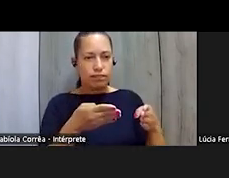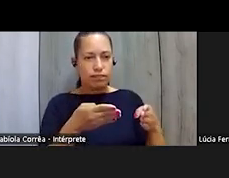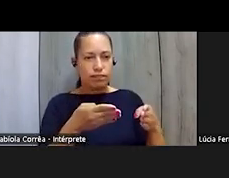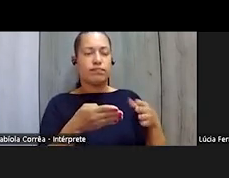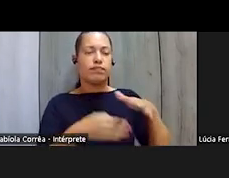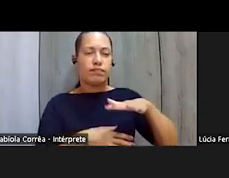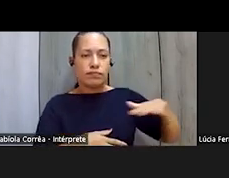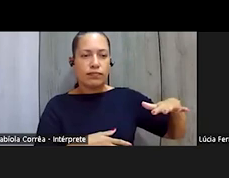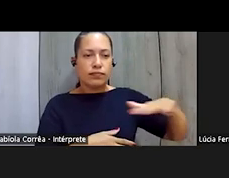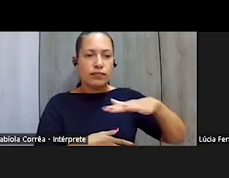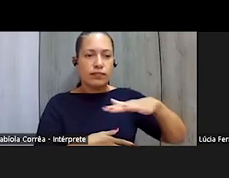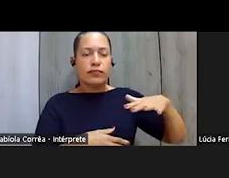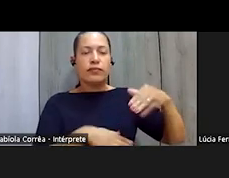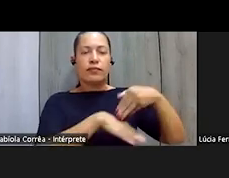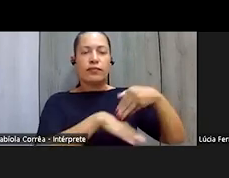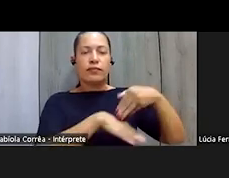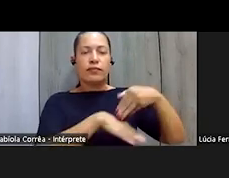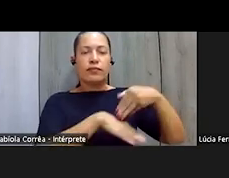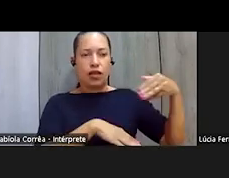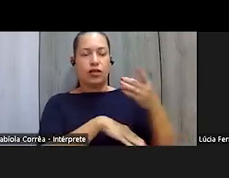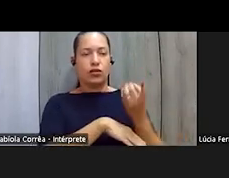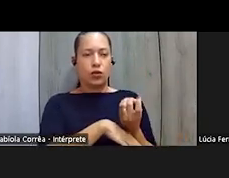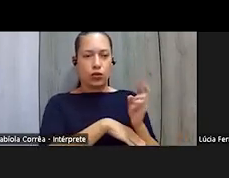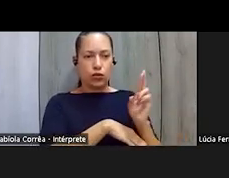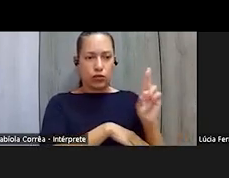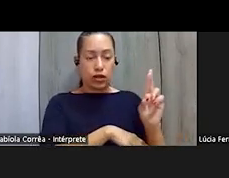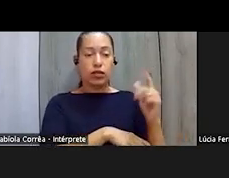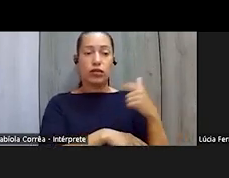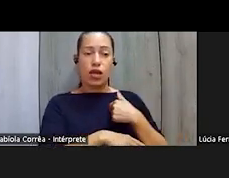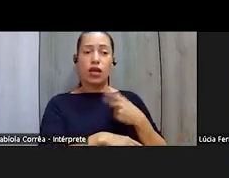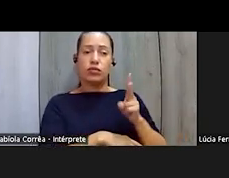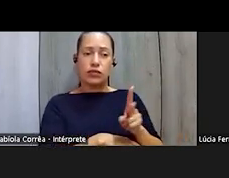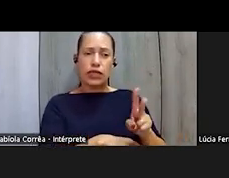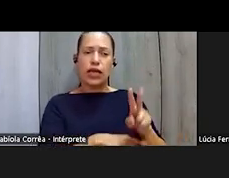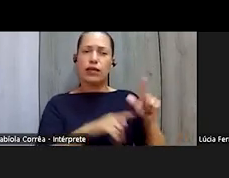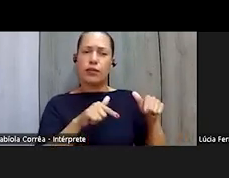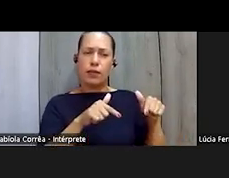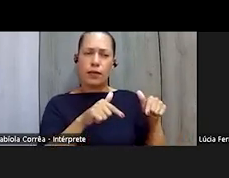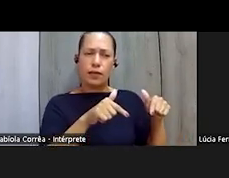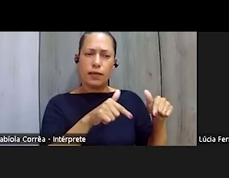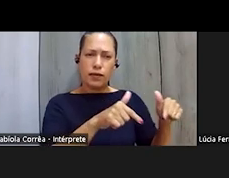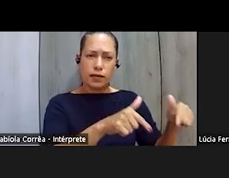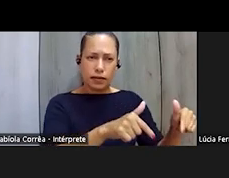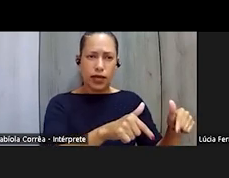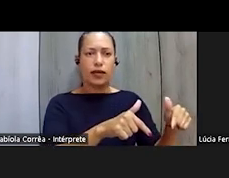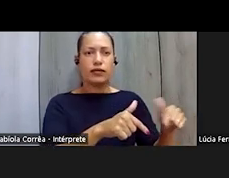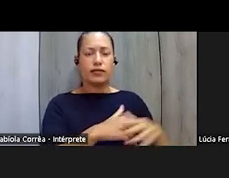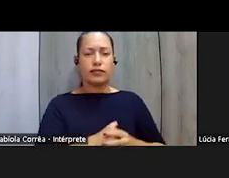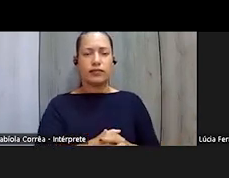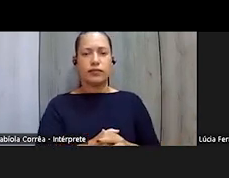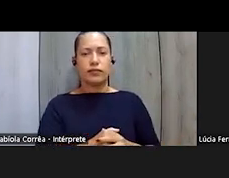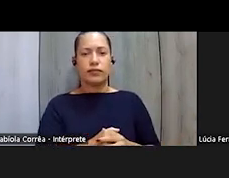do mestrado, do doutorado, eu sempre tive um engajamento muito grande na pesquisa científica, mas sempre achei